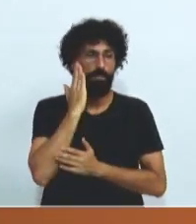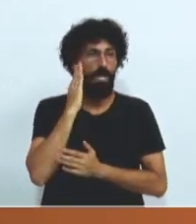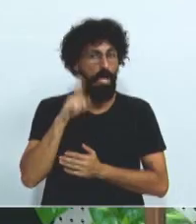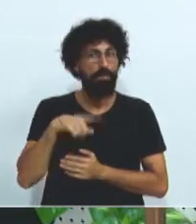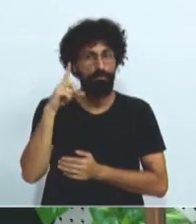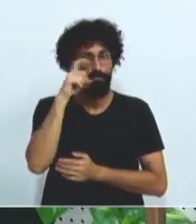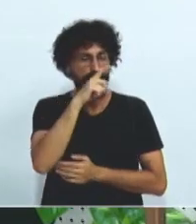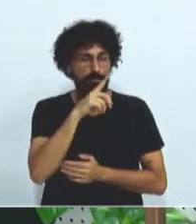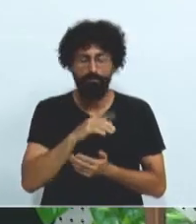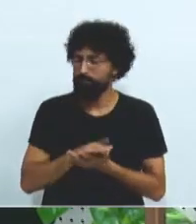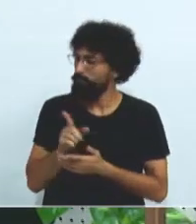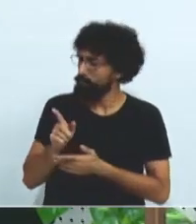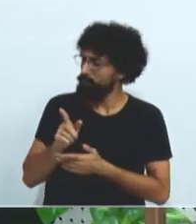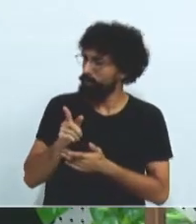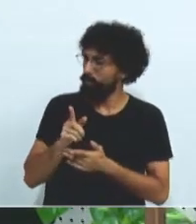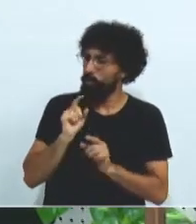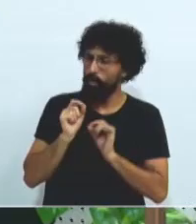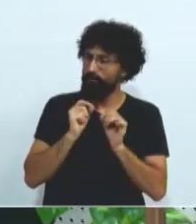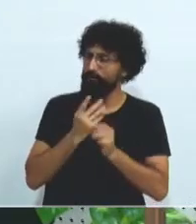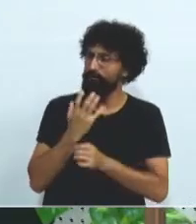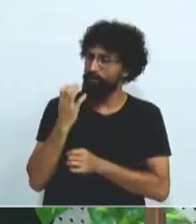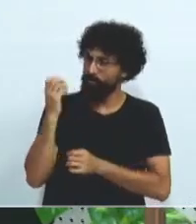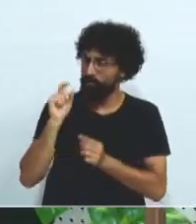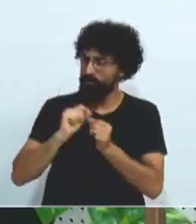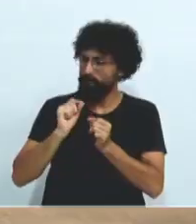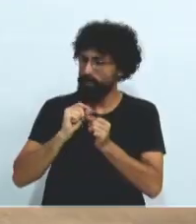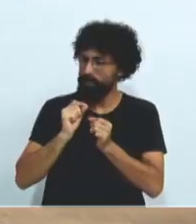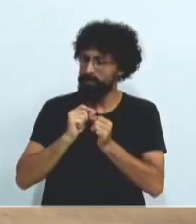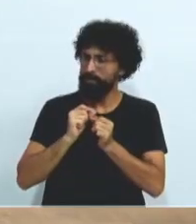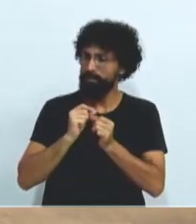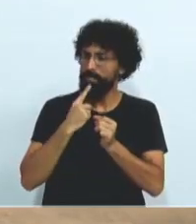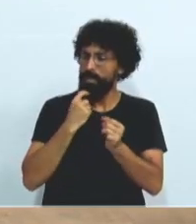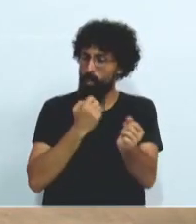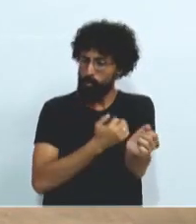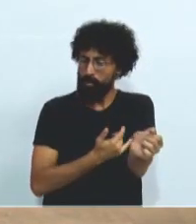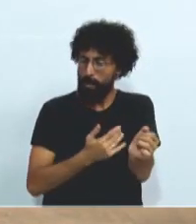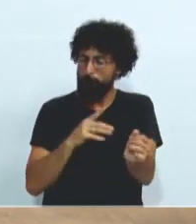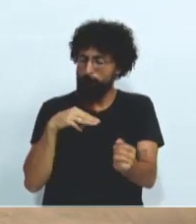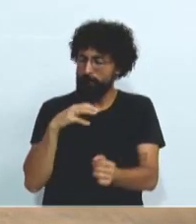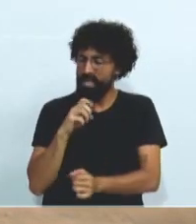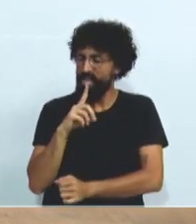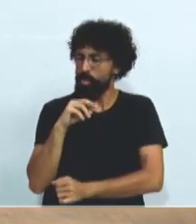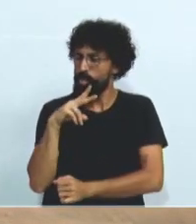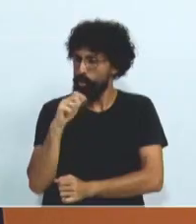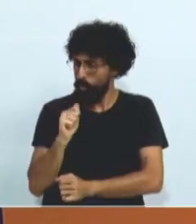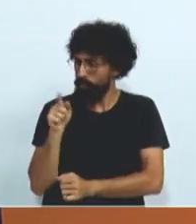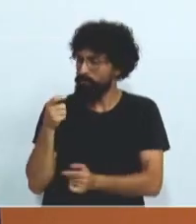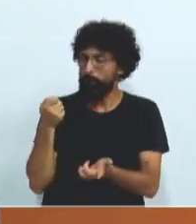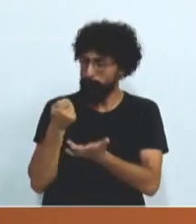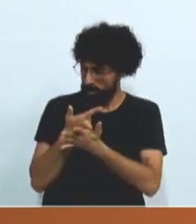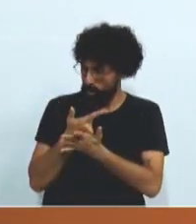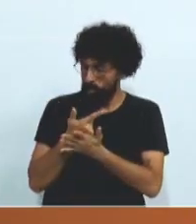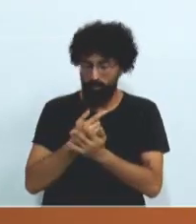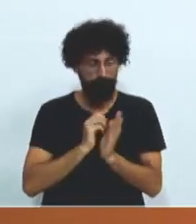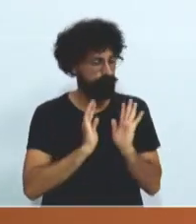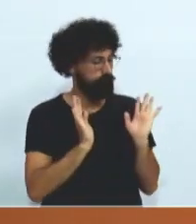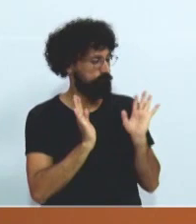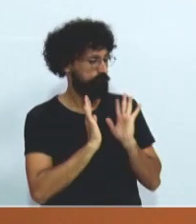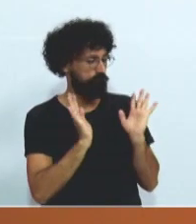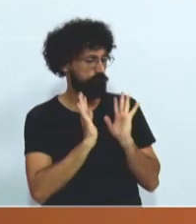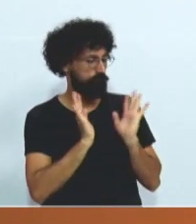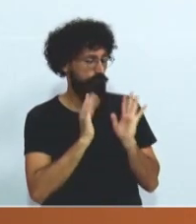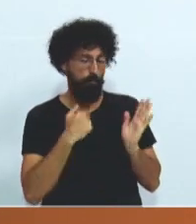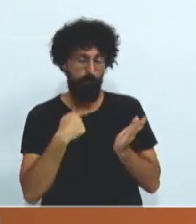Você teve algum custo para viajar, para fazer esse transplante? Não, Renata. Não tive custo nenhum.